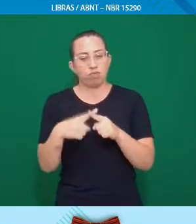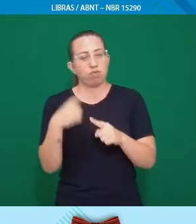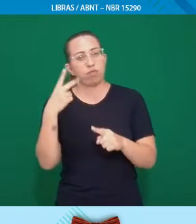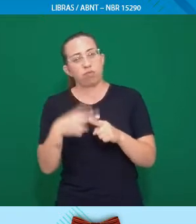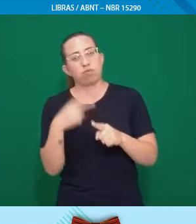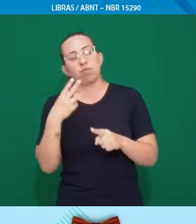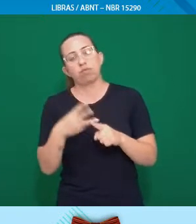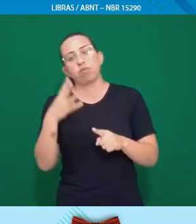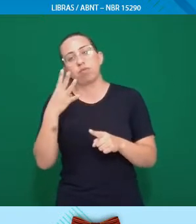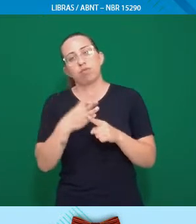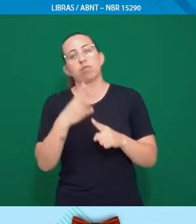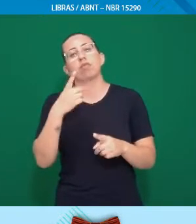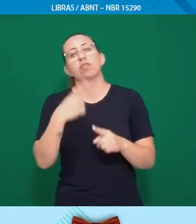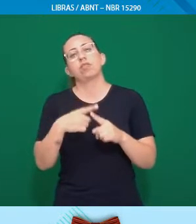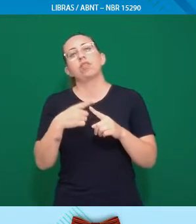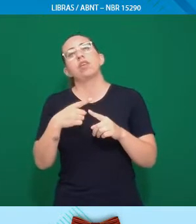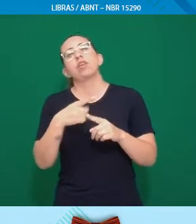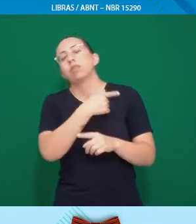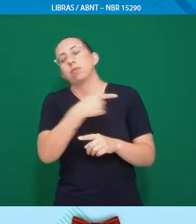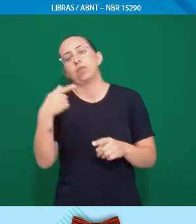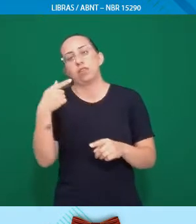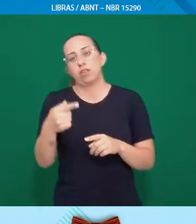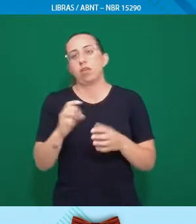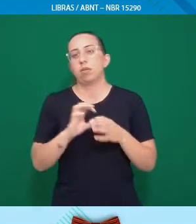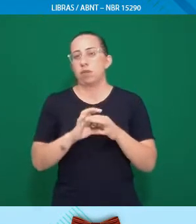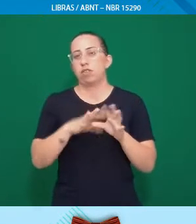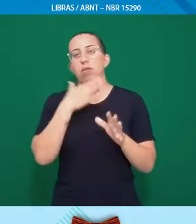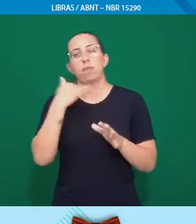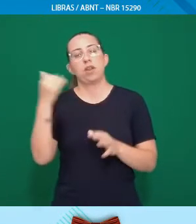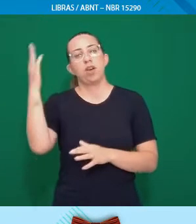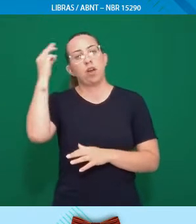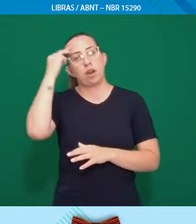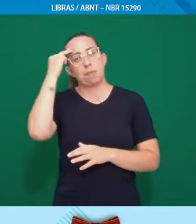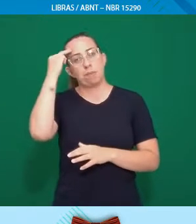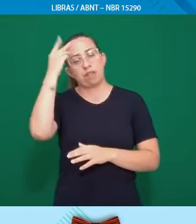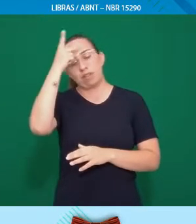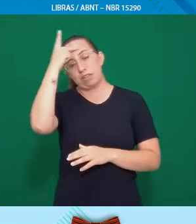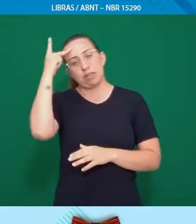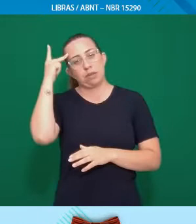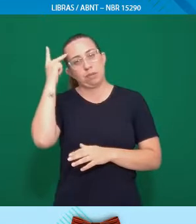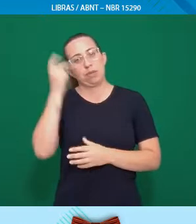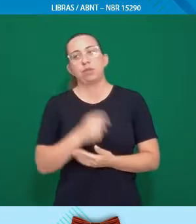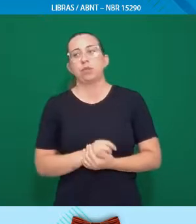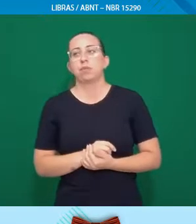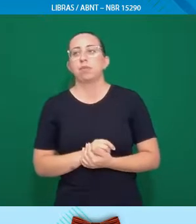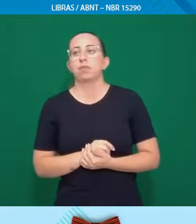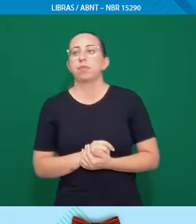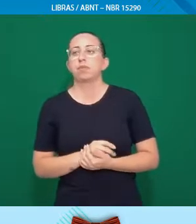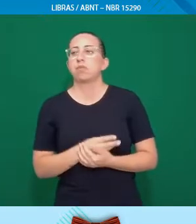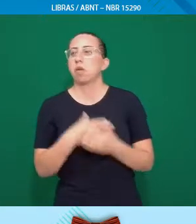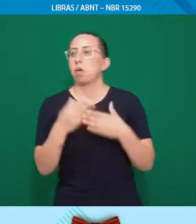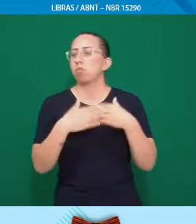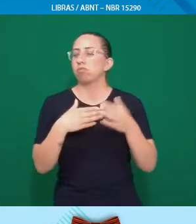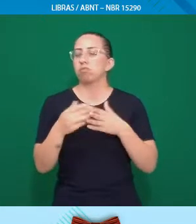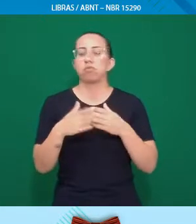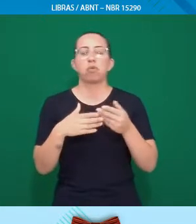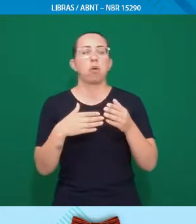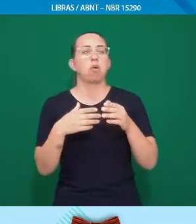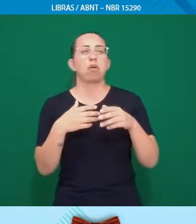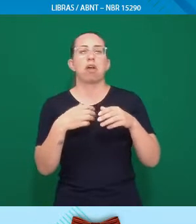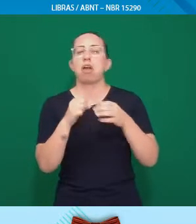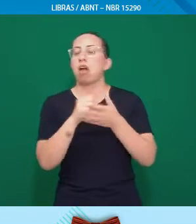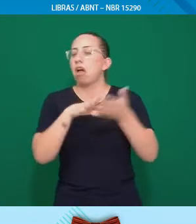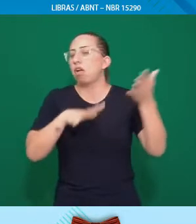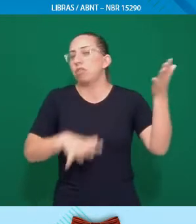melhora do equilíbrio força coordenação e agilidade na saúde Assim como outra prática de exercício físico